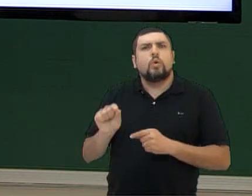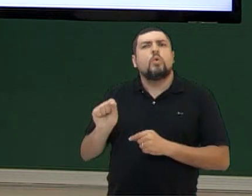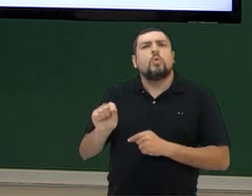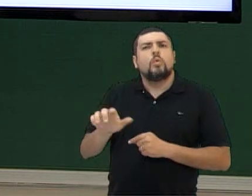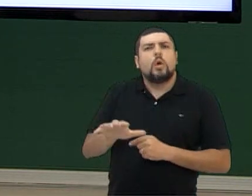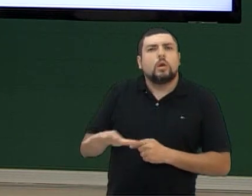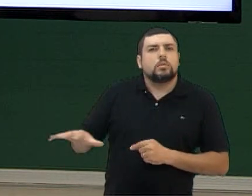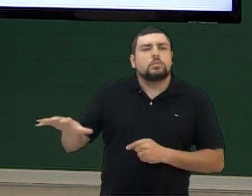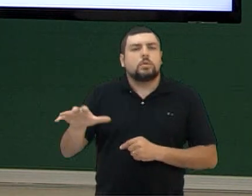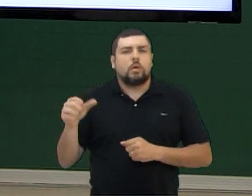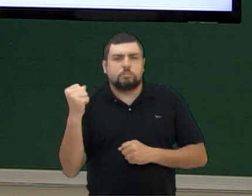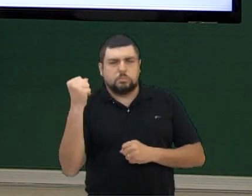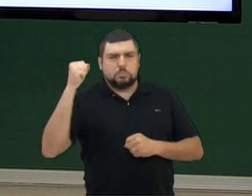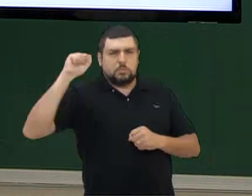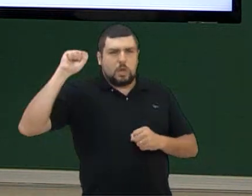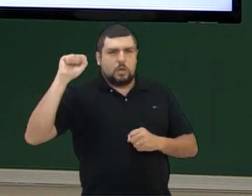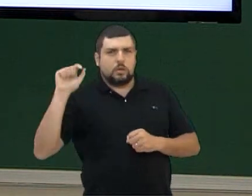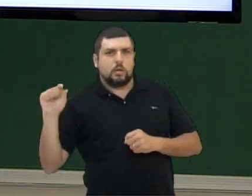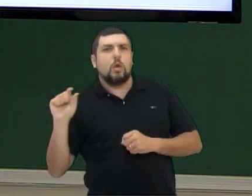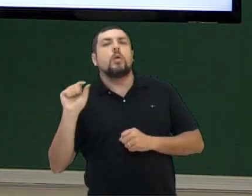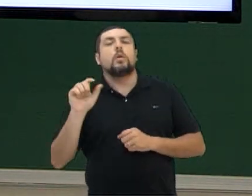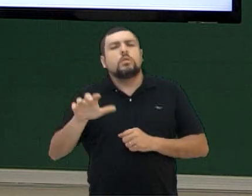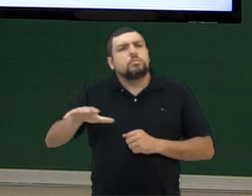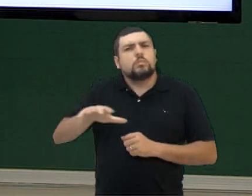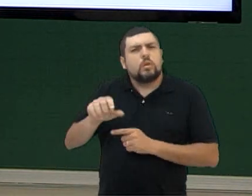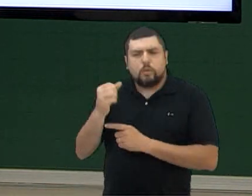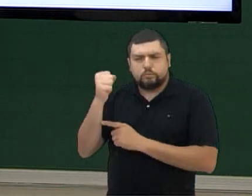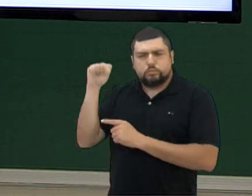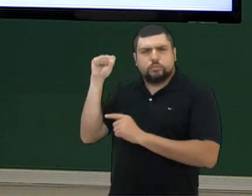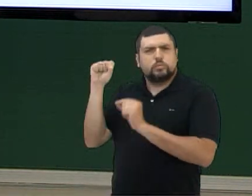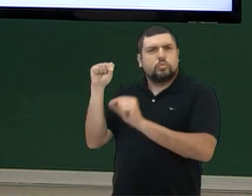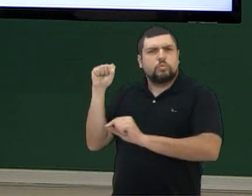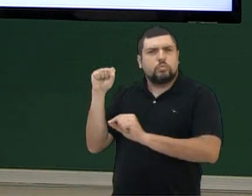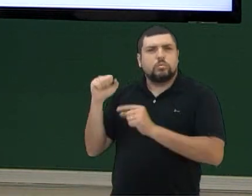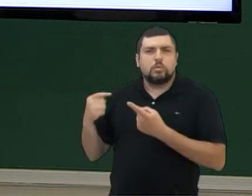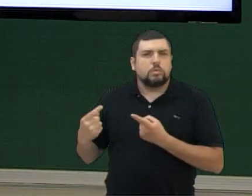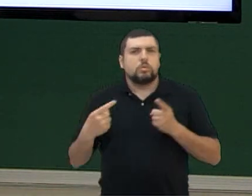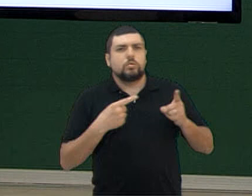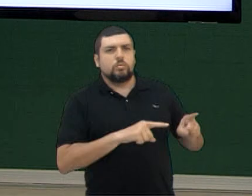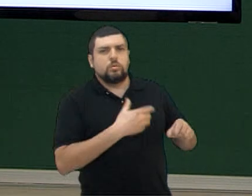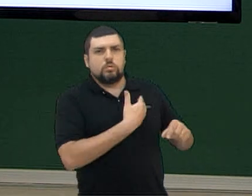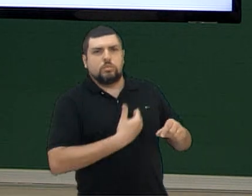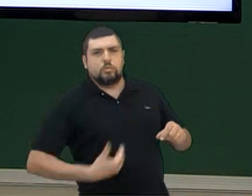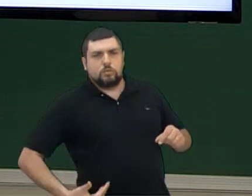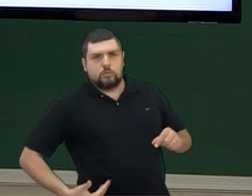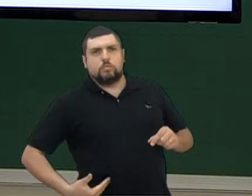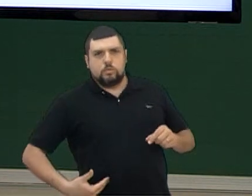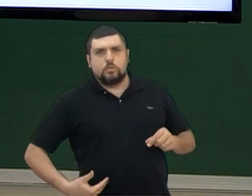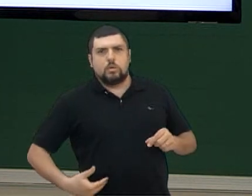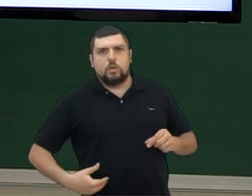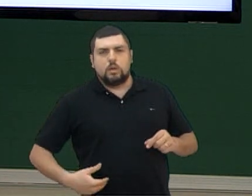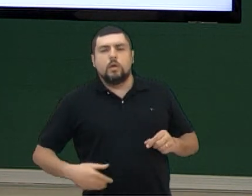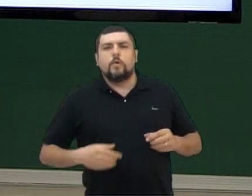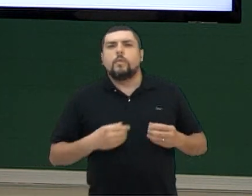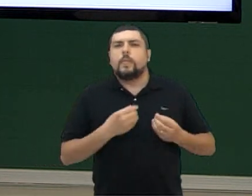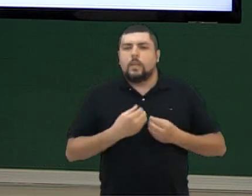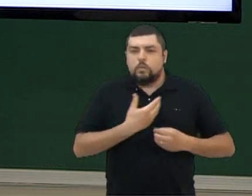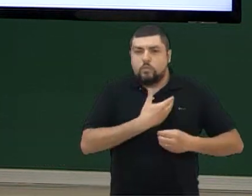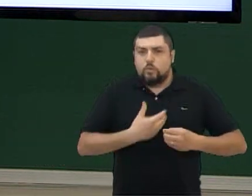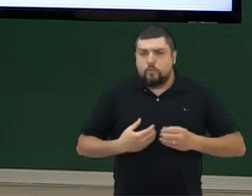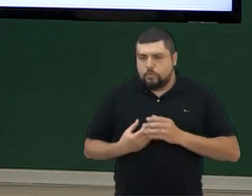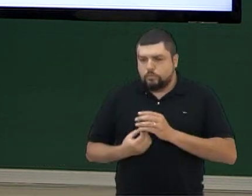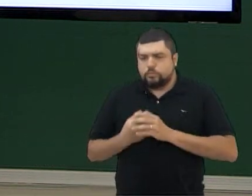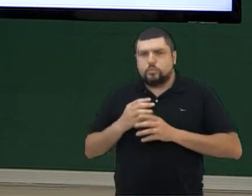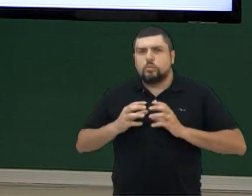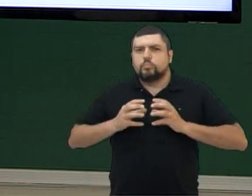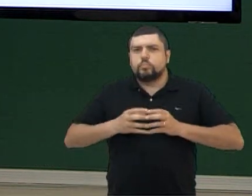considerados subversivos, que eram os opositores e os críticos do regime, feitos por um órgão criado pelo governo do Vargas